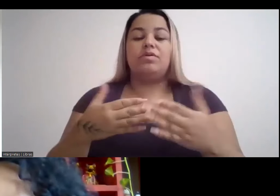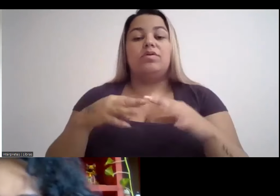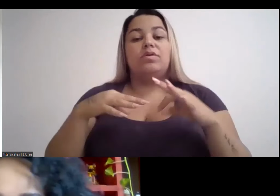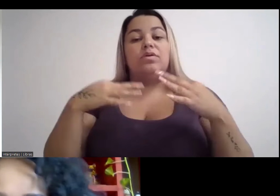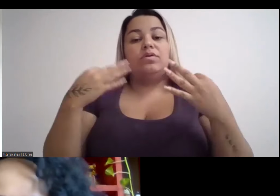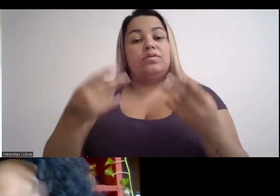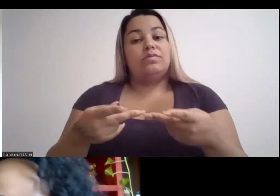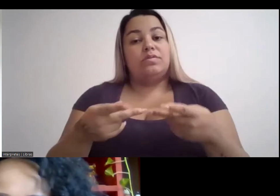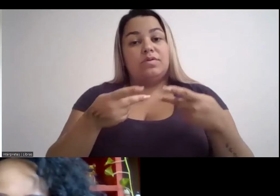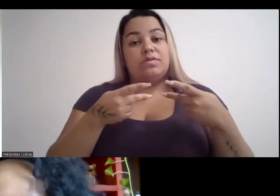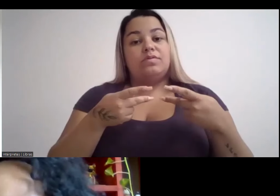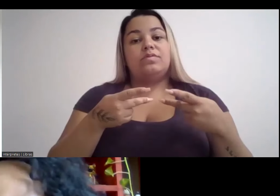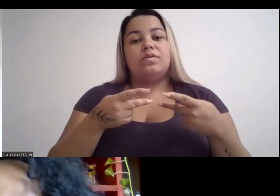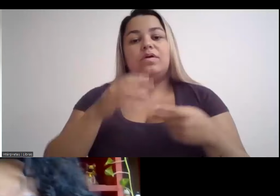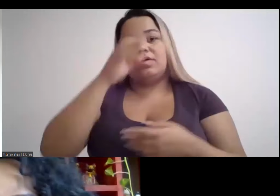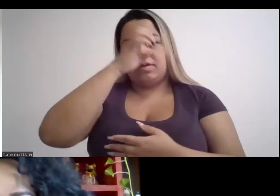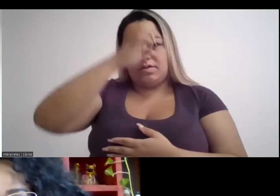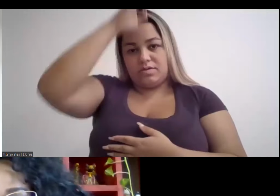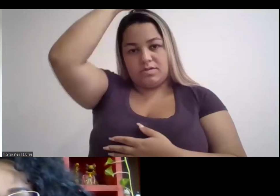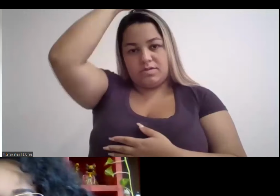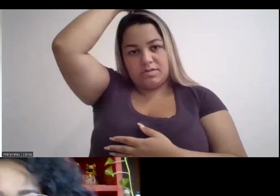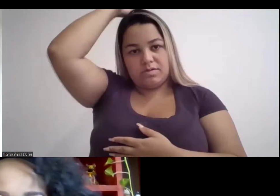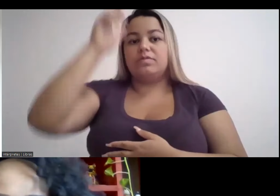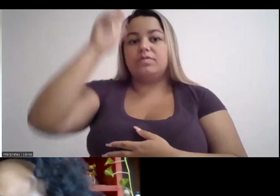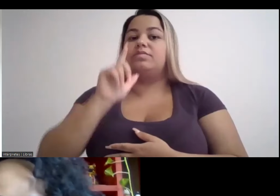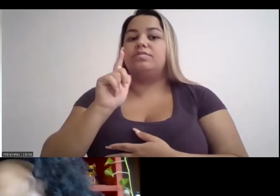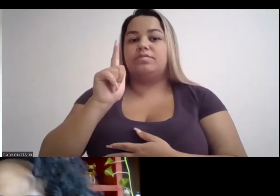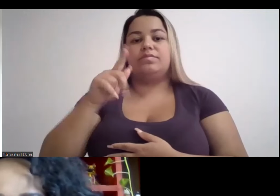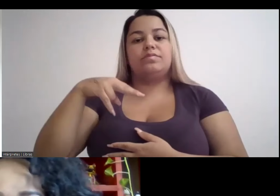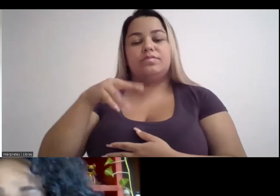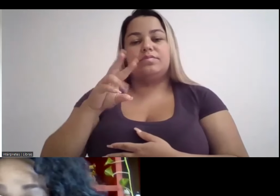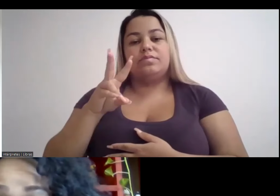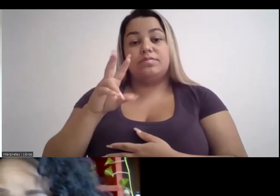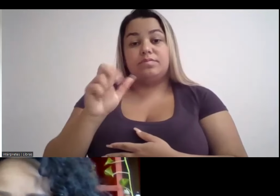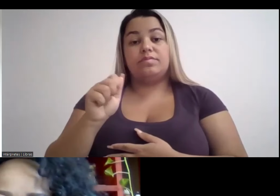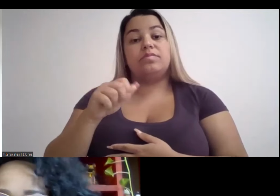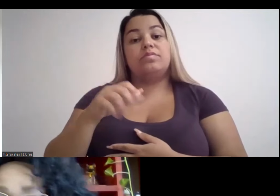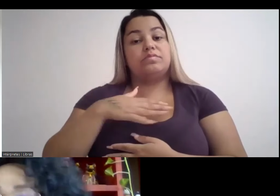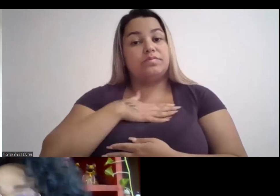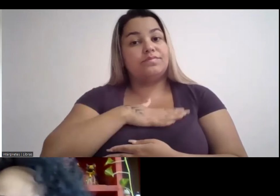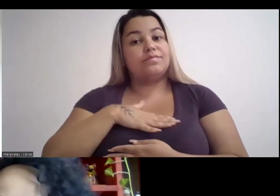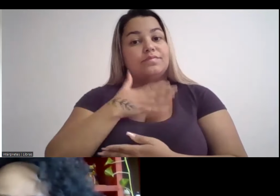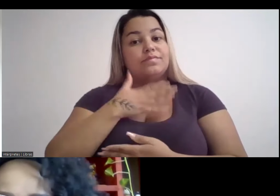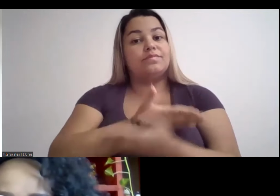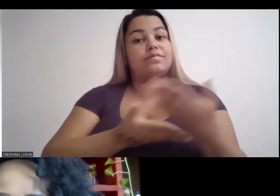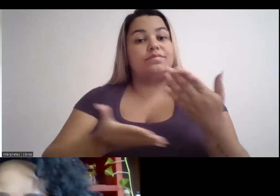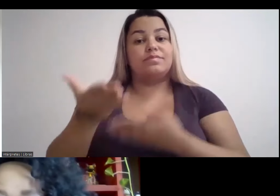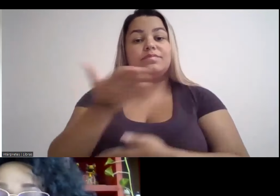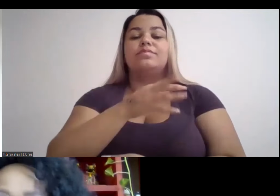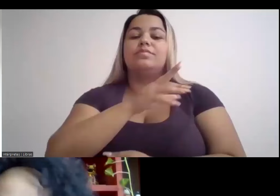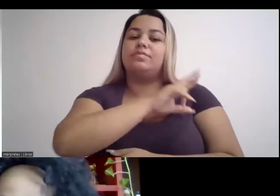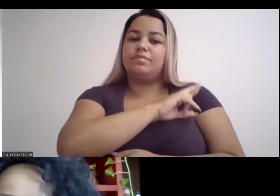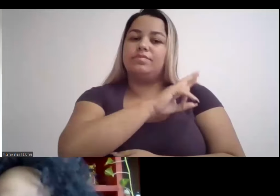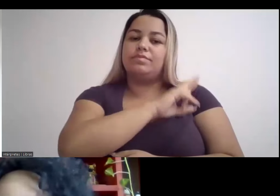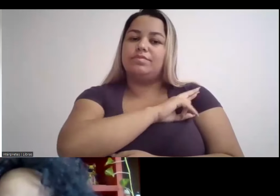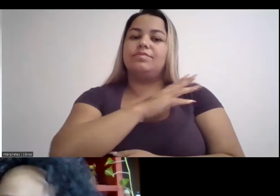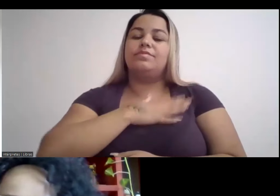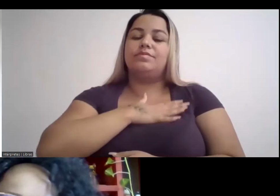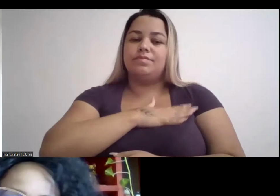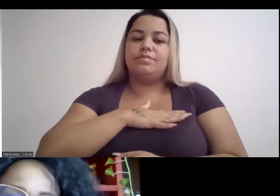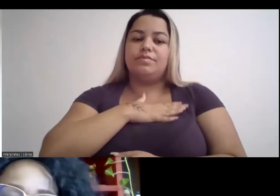convite da ENAP, né, da Genova, para mim. É uma grande satisfação estar aqui para essa troca e uma responsabilidade muito prazerosa